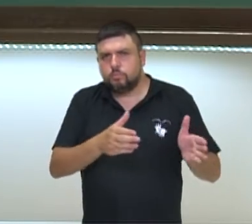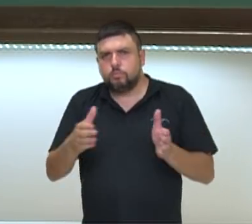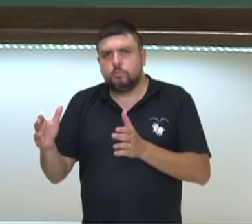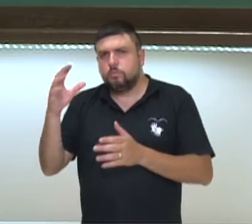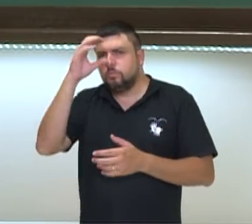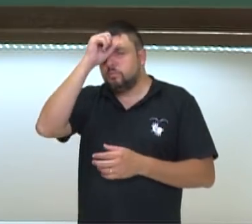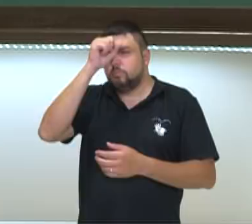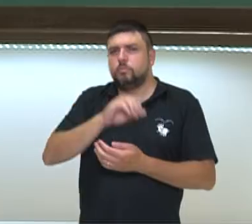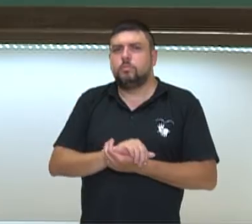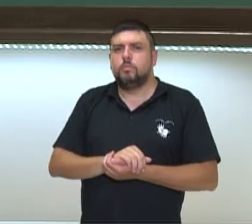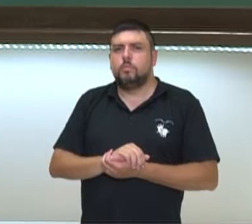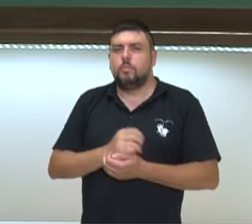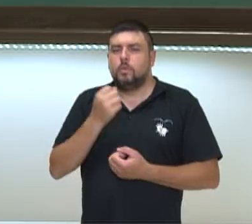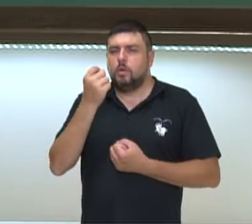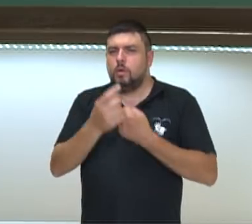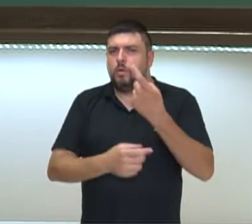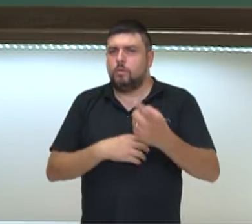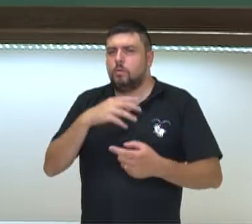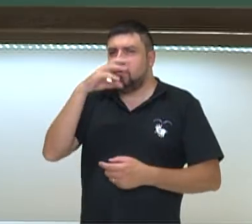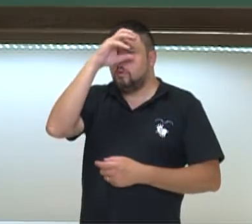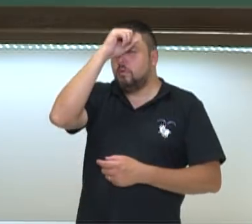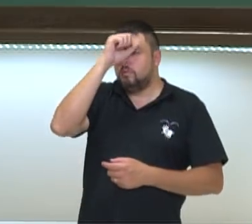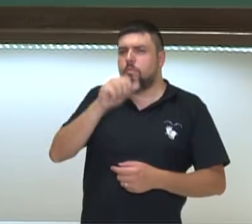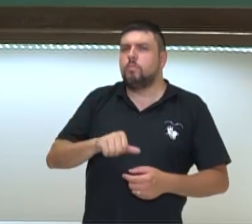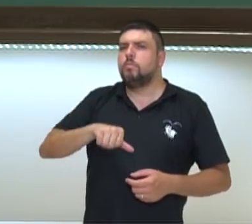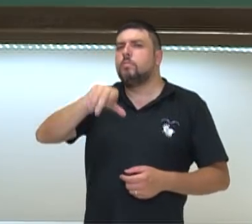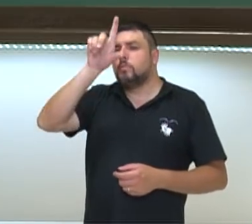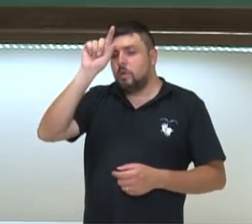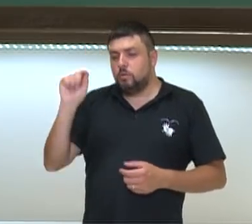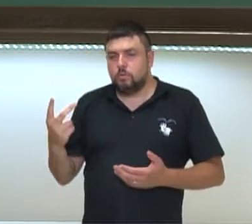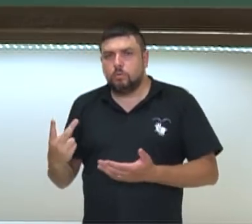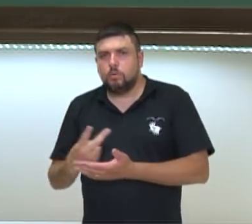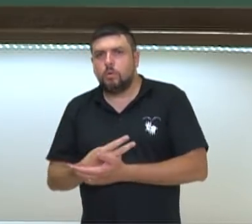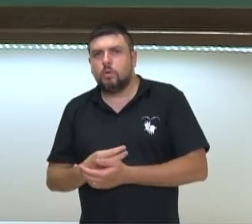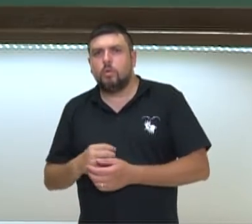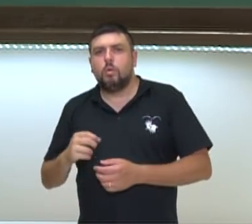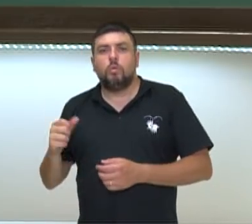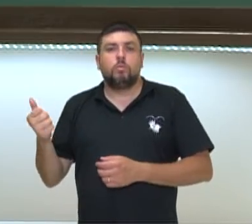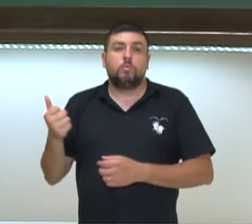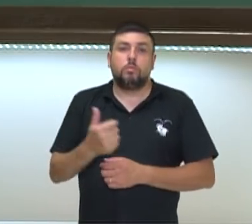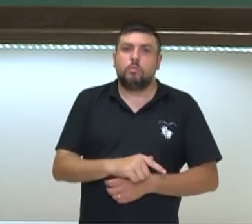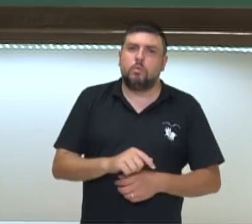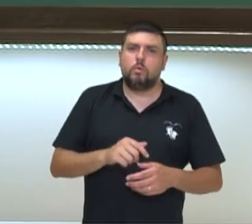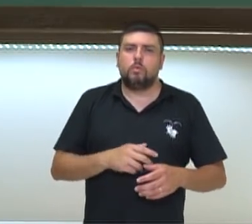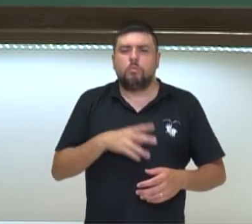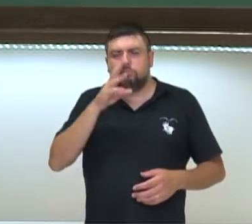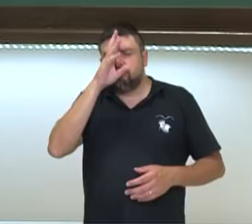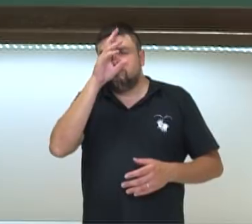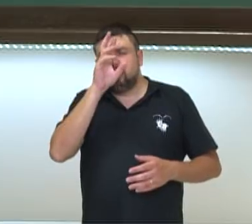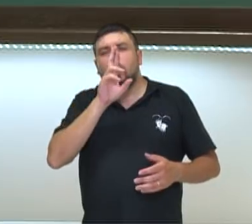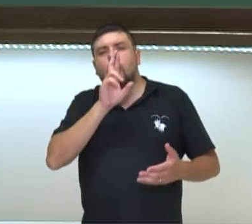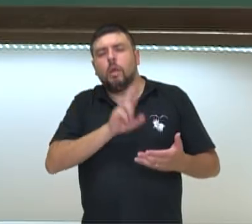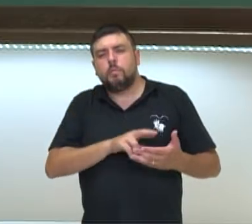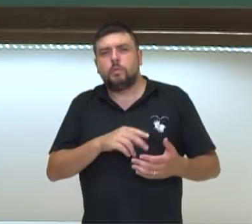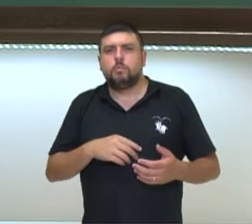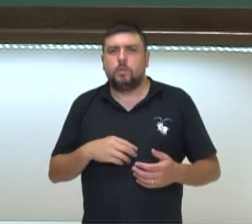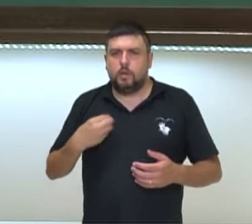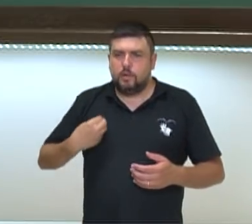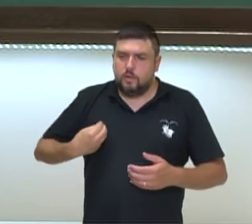vezes a gente aprende mais com o que a gente errou do que aquilo que a gente ou chutou ou já sabia. Afinal de contas, viver